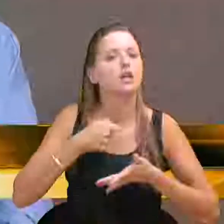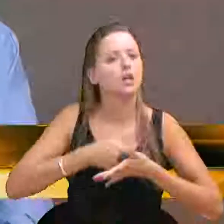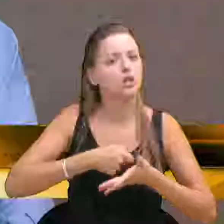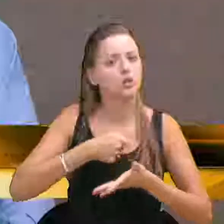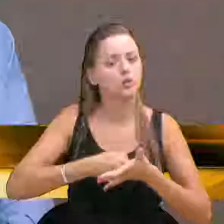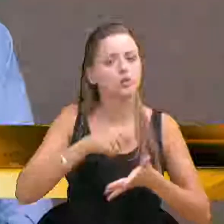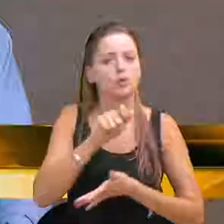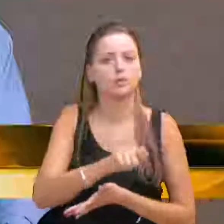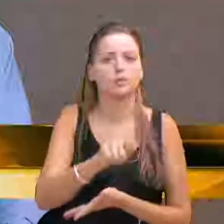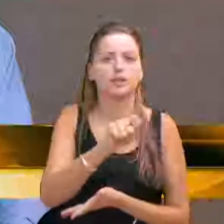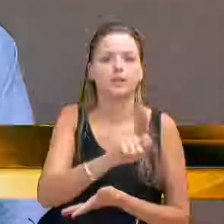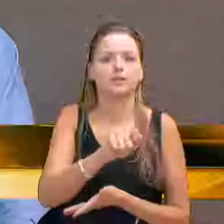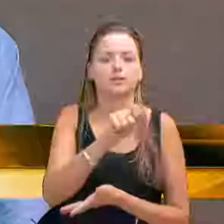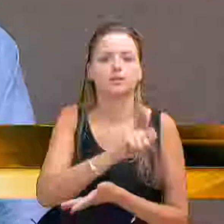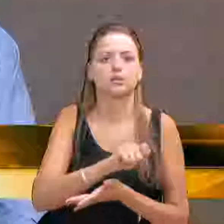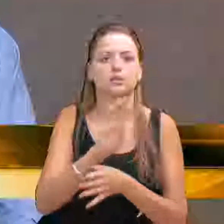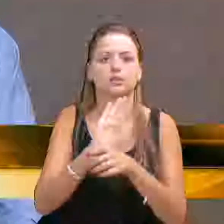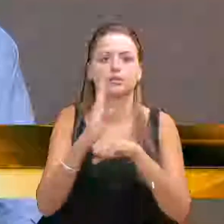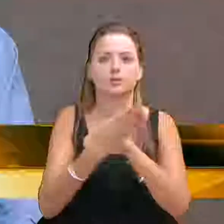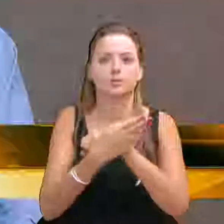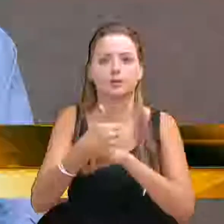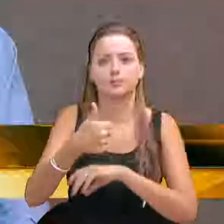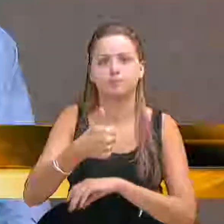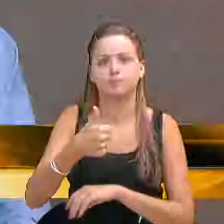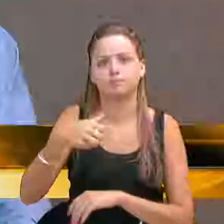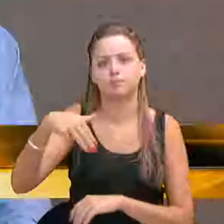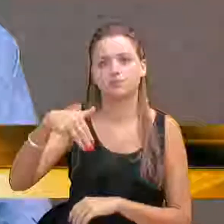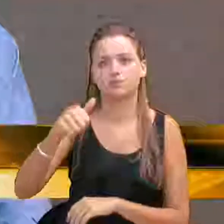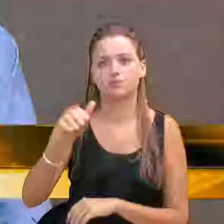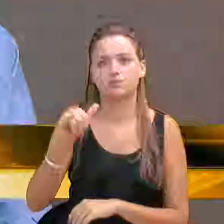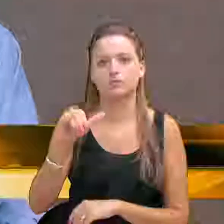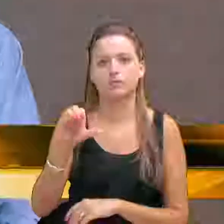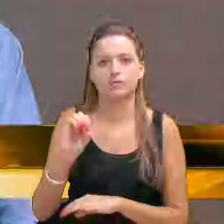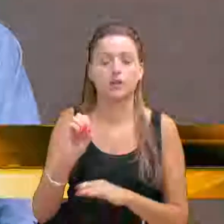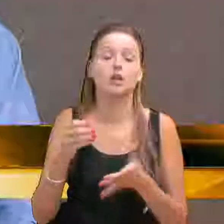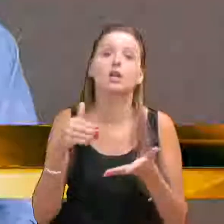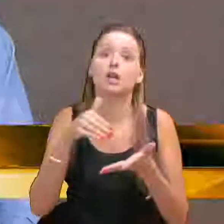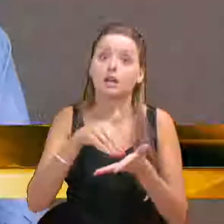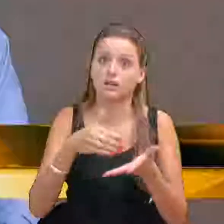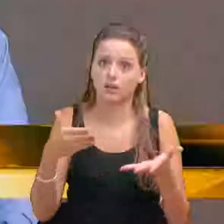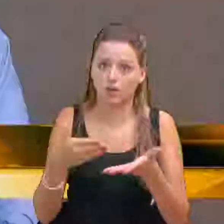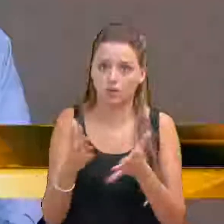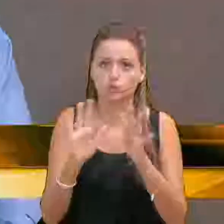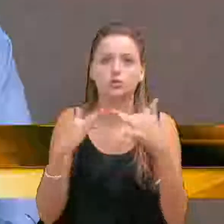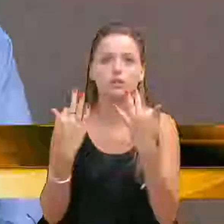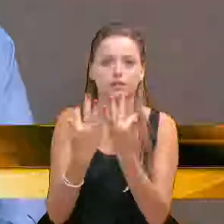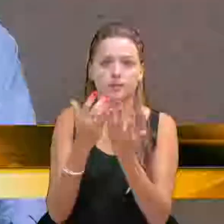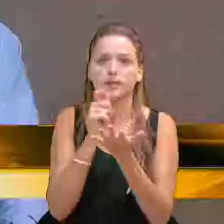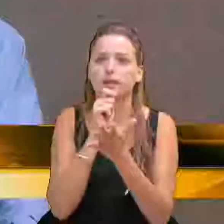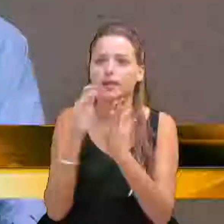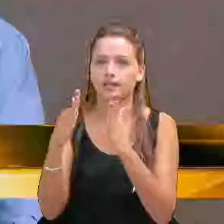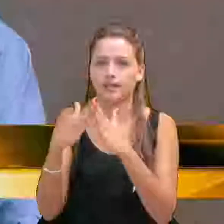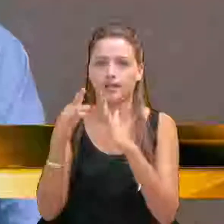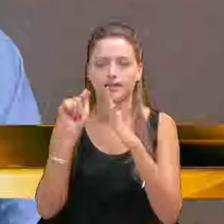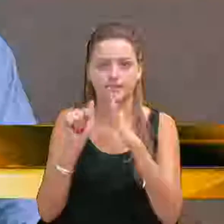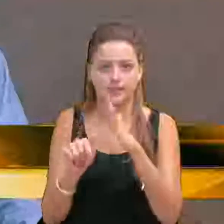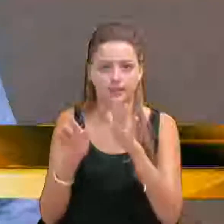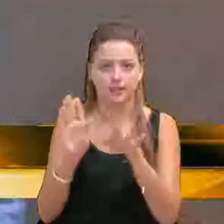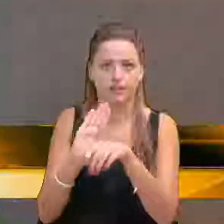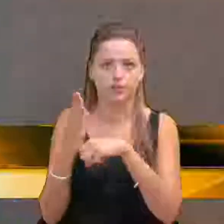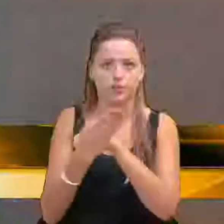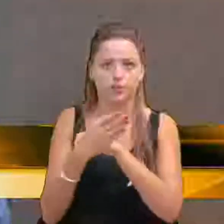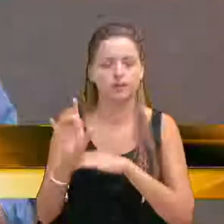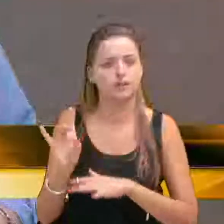à Associação dos Moradores do bairro 1º de Maio, e a sua família até hoje lá reside. Então fica esse registro, muito